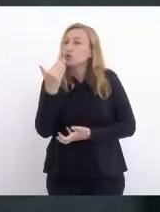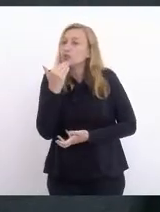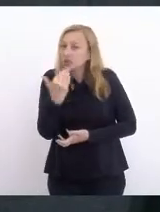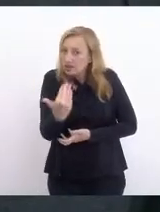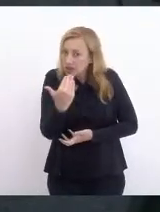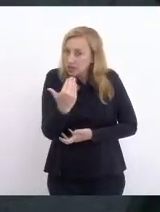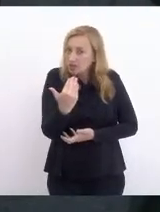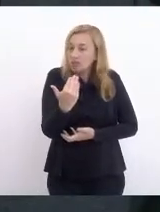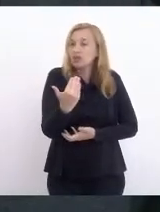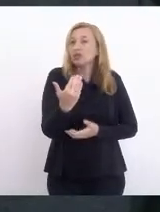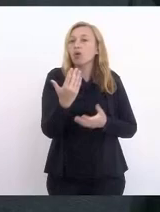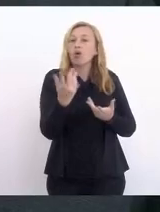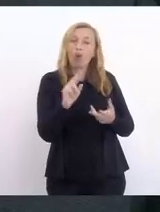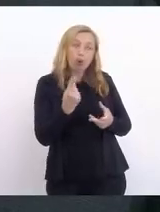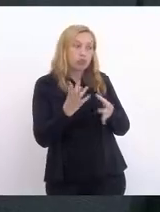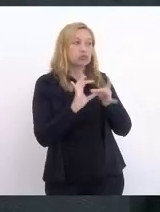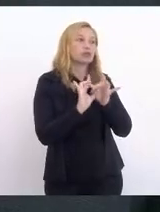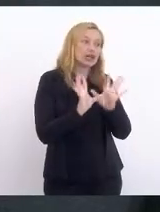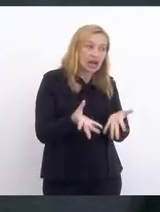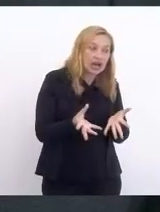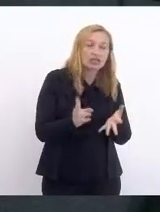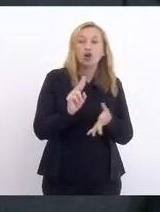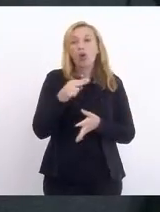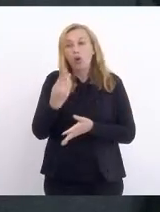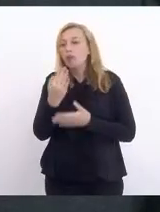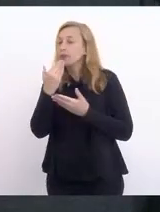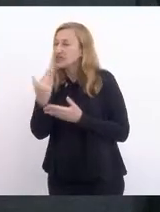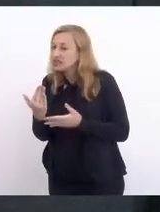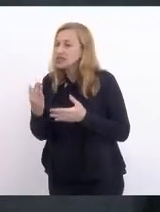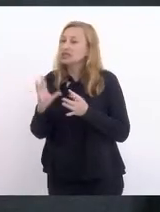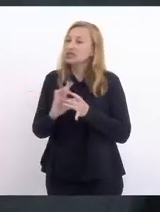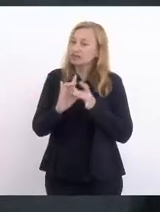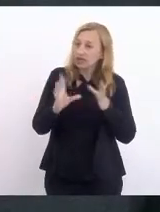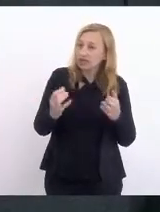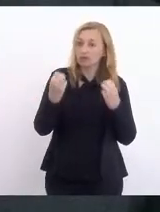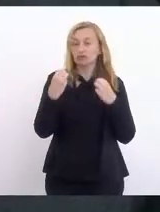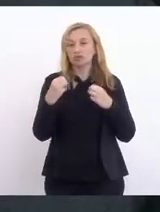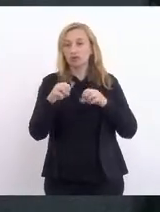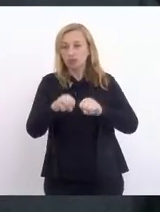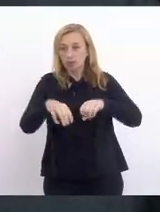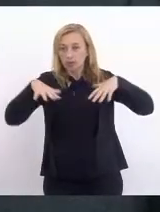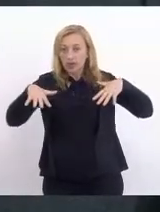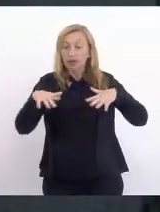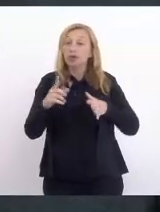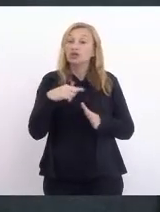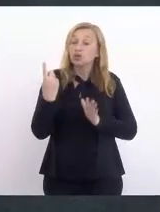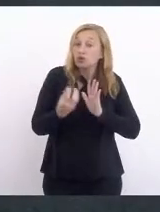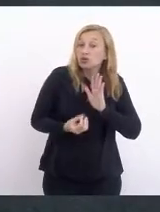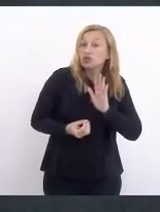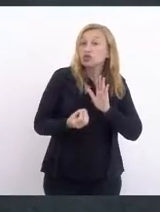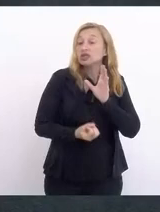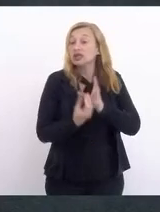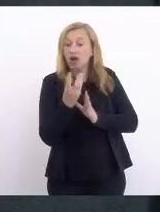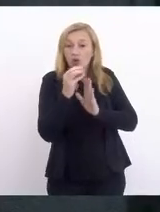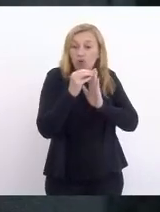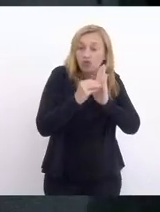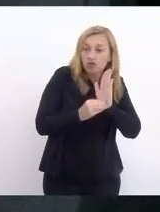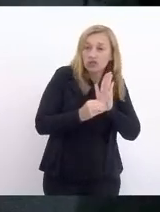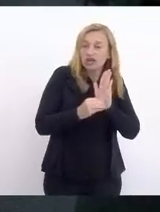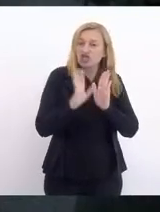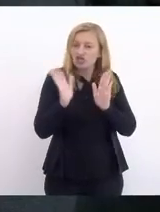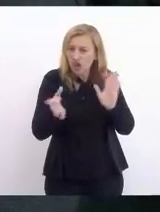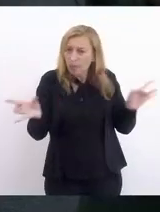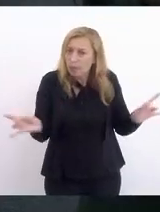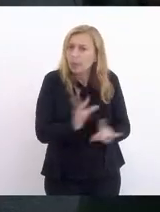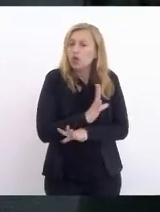pedir se autorizasse ou pedir seu plenário autorização para a gente oficia e tô com os ofícios